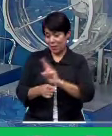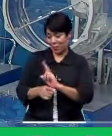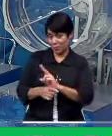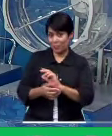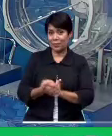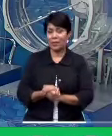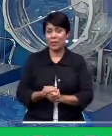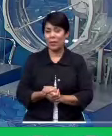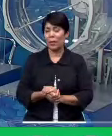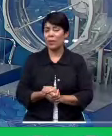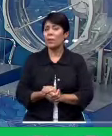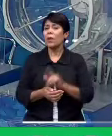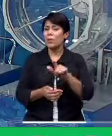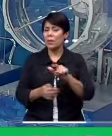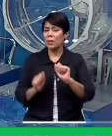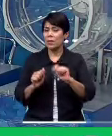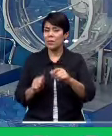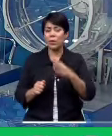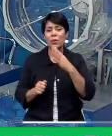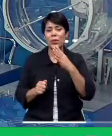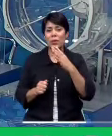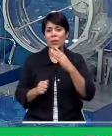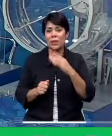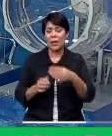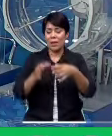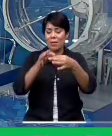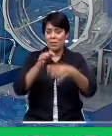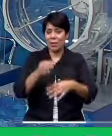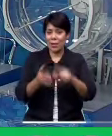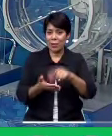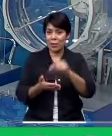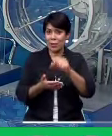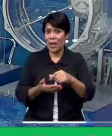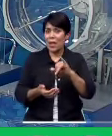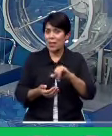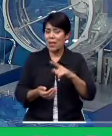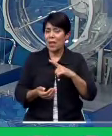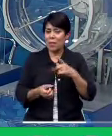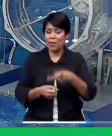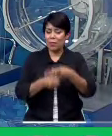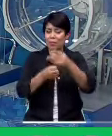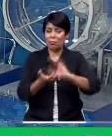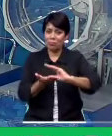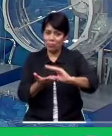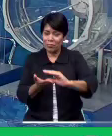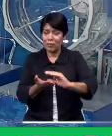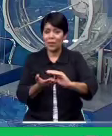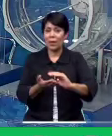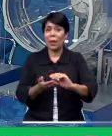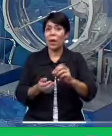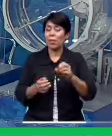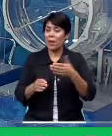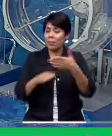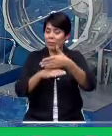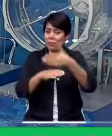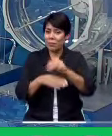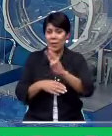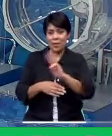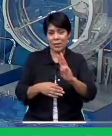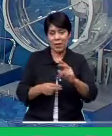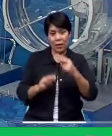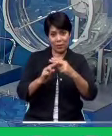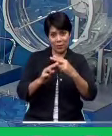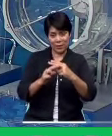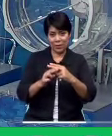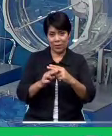nossas auditoras. Daqui a pouco você pode acompanhar todos os detalhes deste sorteio. Tivemos apostas vencedoras direto no site oficial da Caixa.